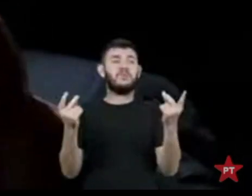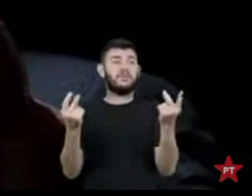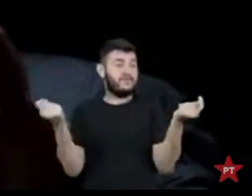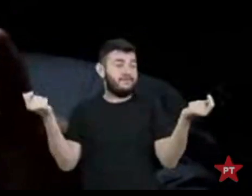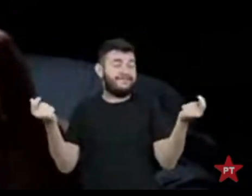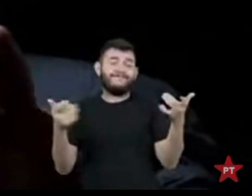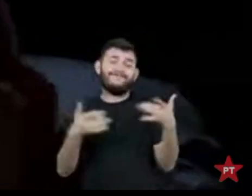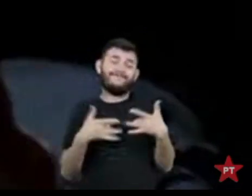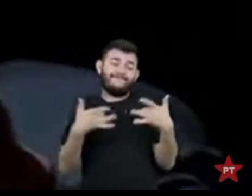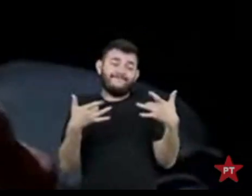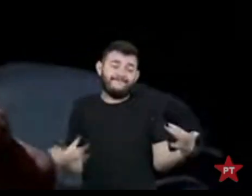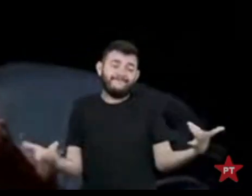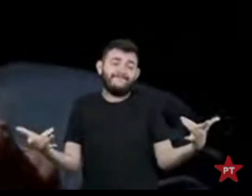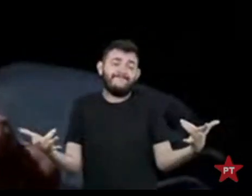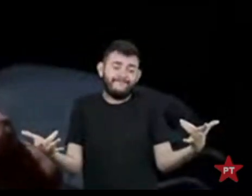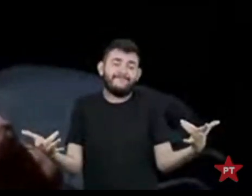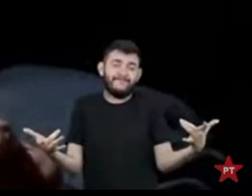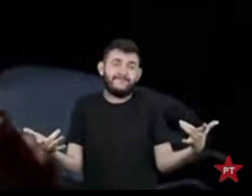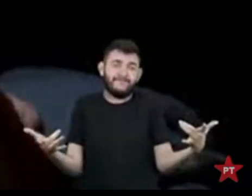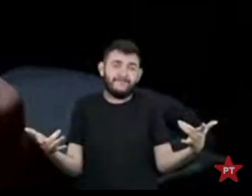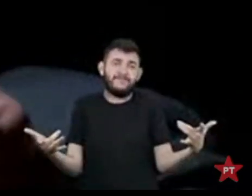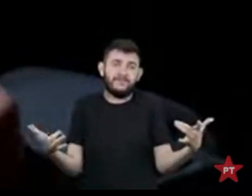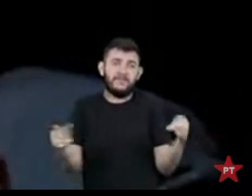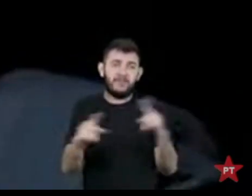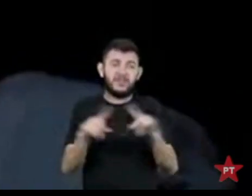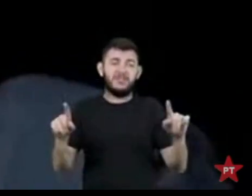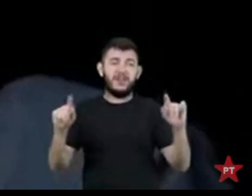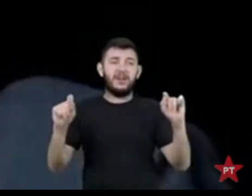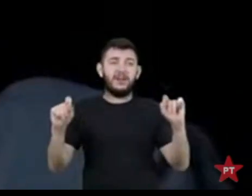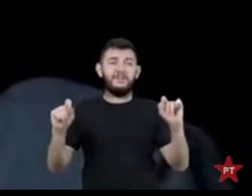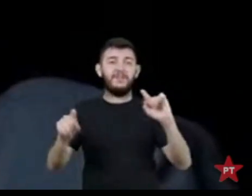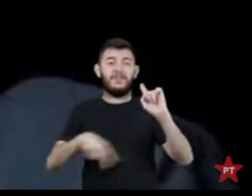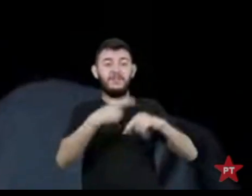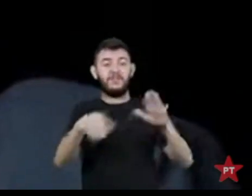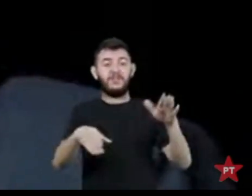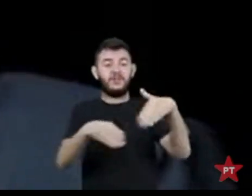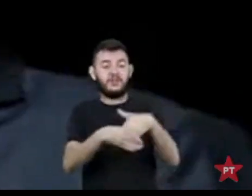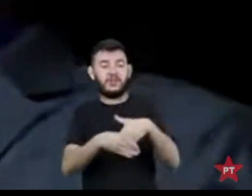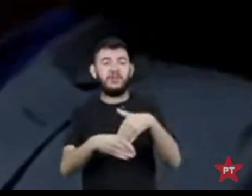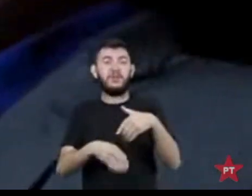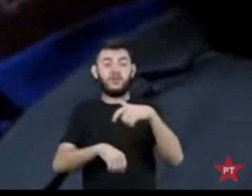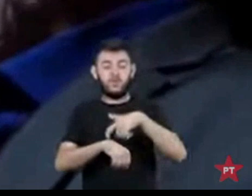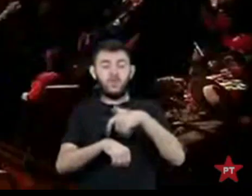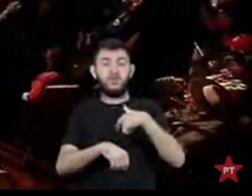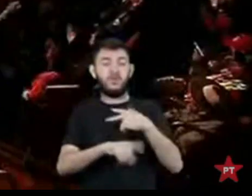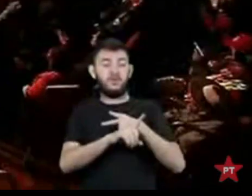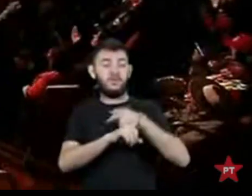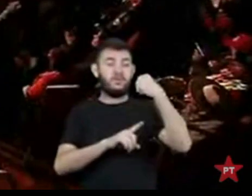discutir depois das eleições, se eu for eleito presidente da República.